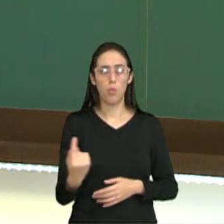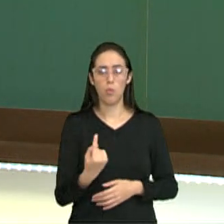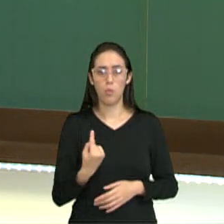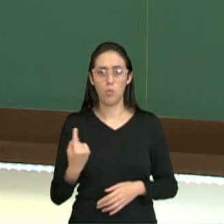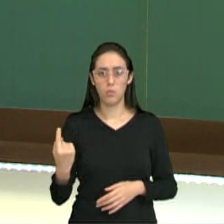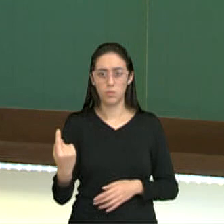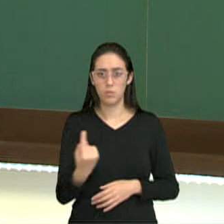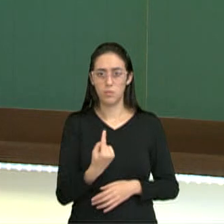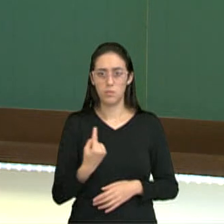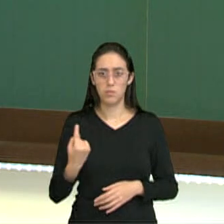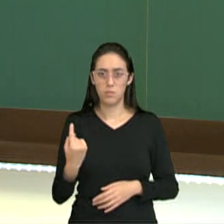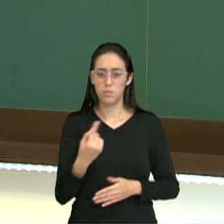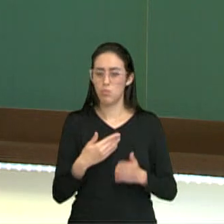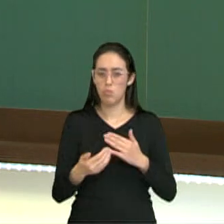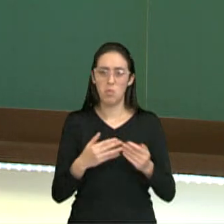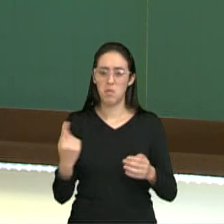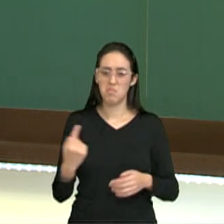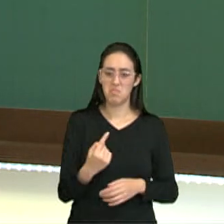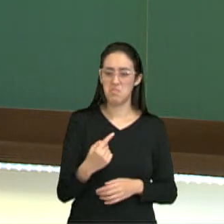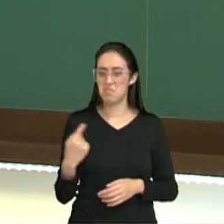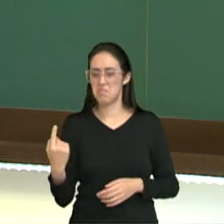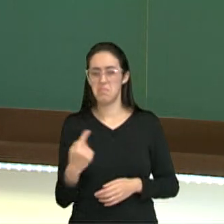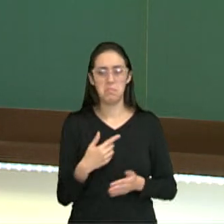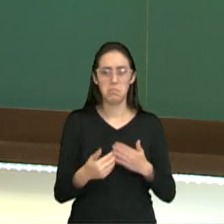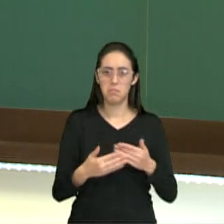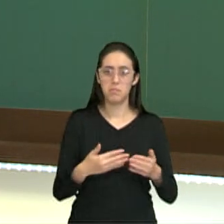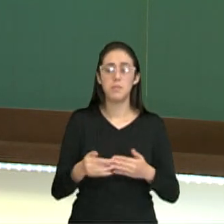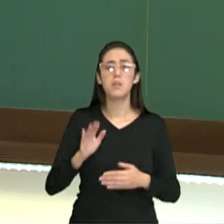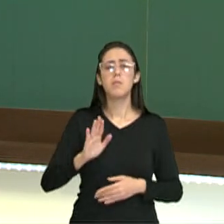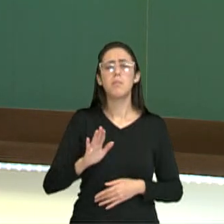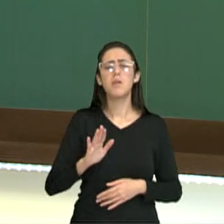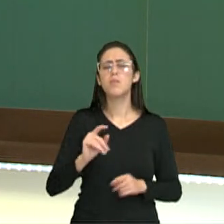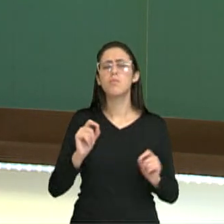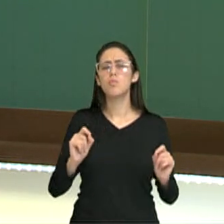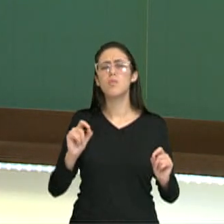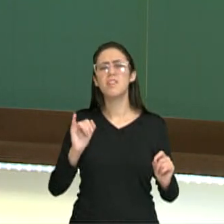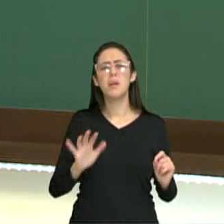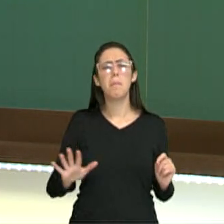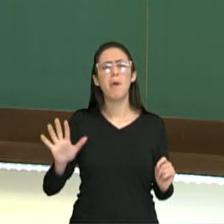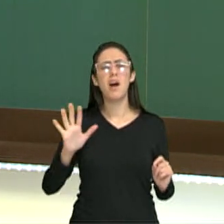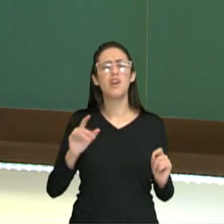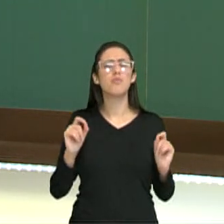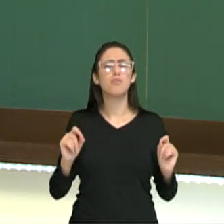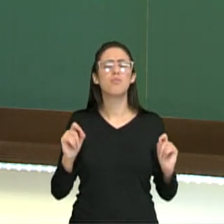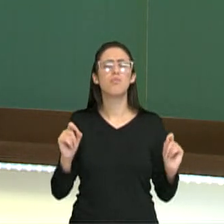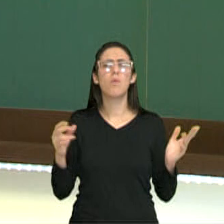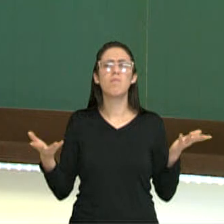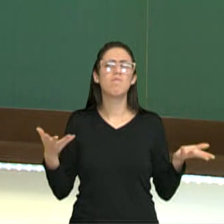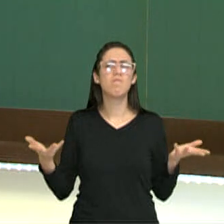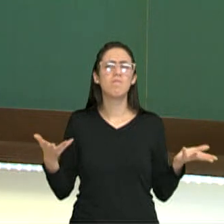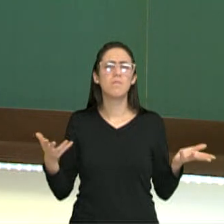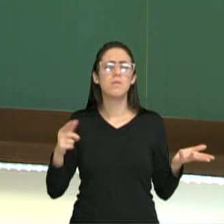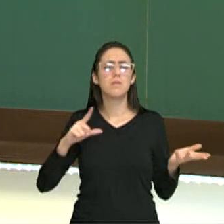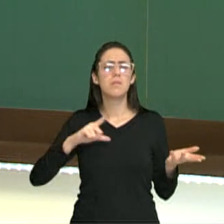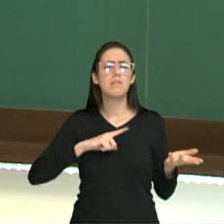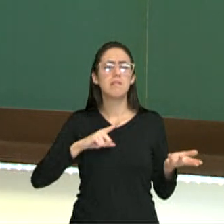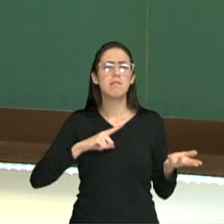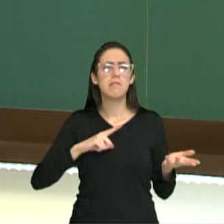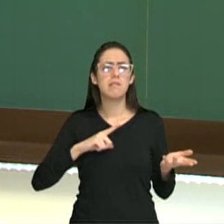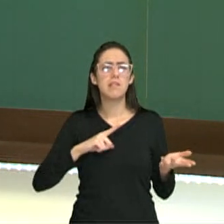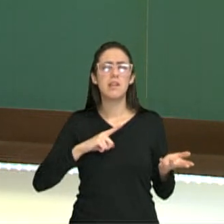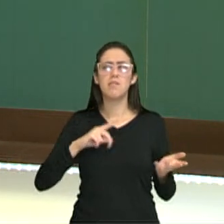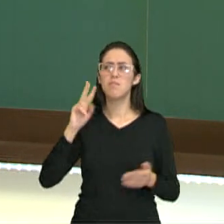sentido horário ou anti-horário, vai formar. Agora, qual figura plana que nós teríamos